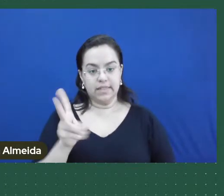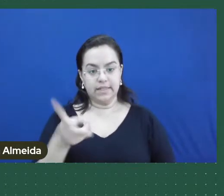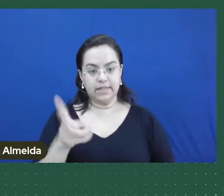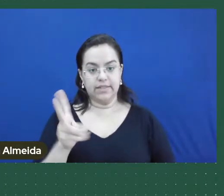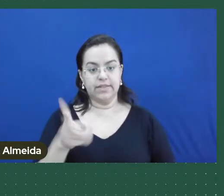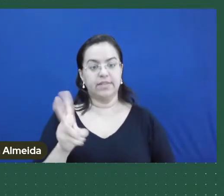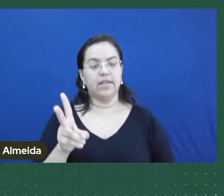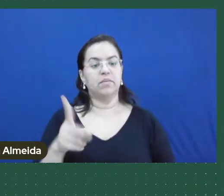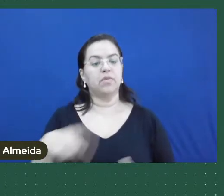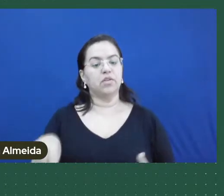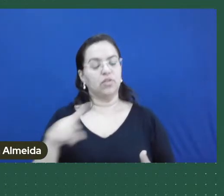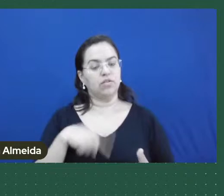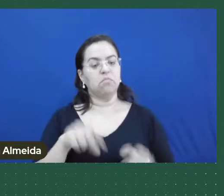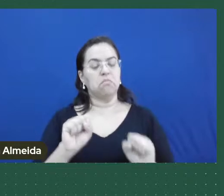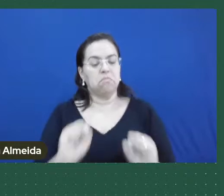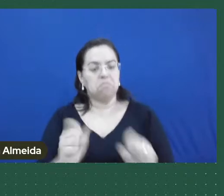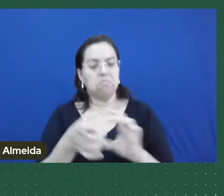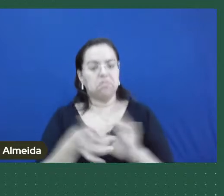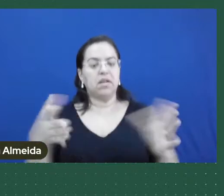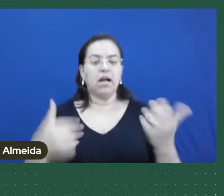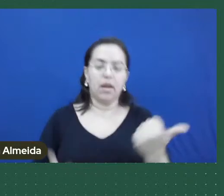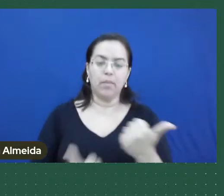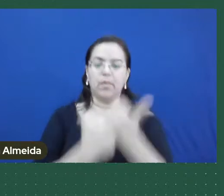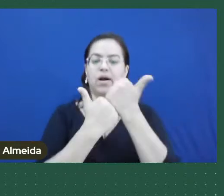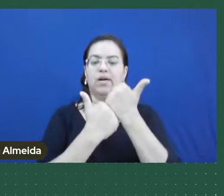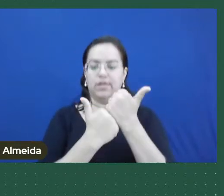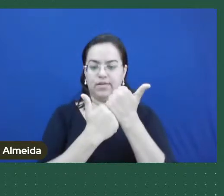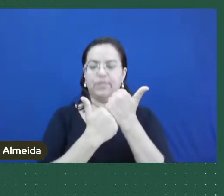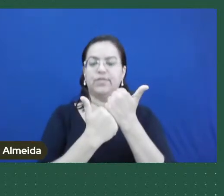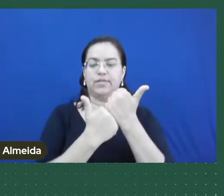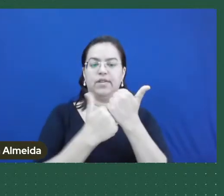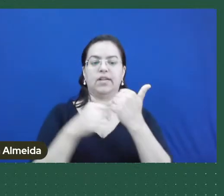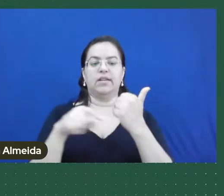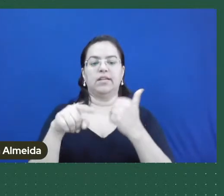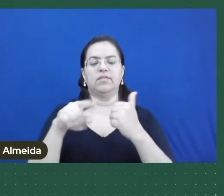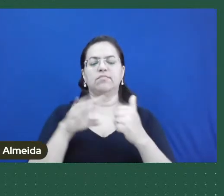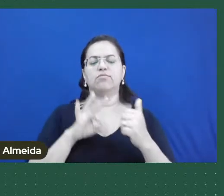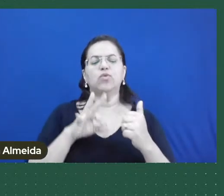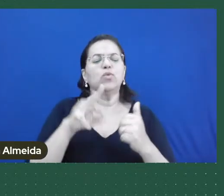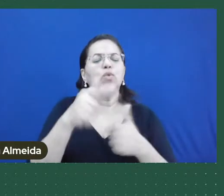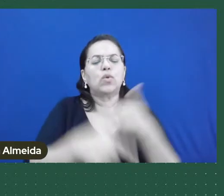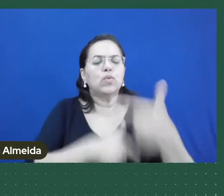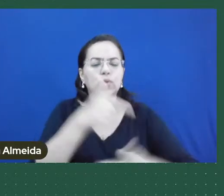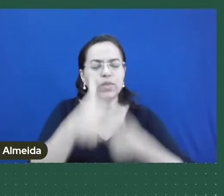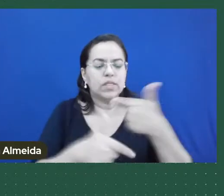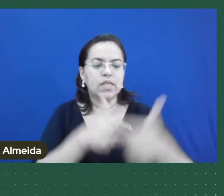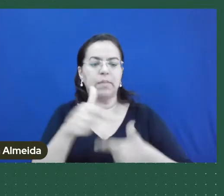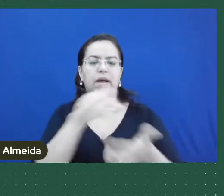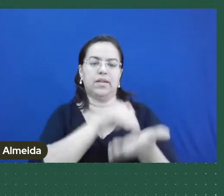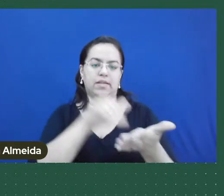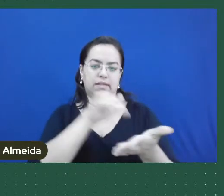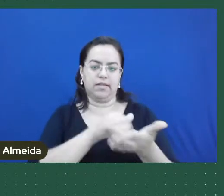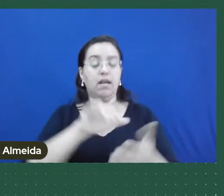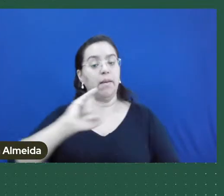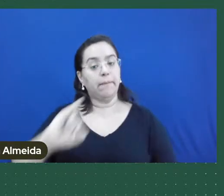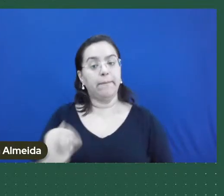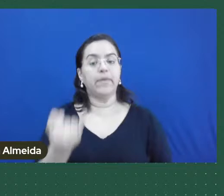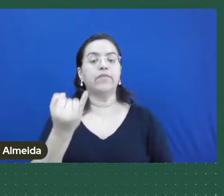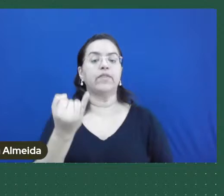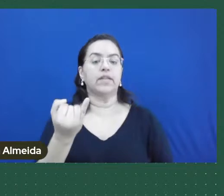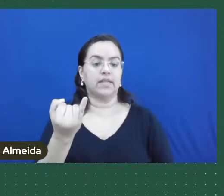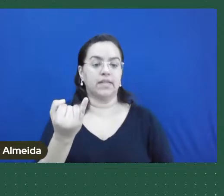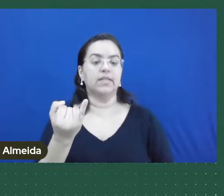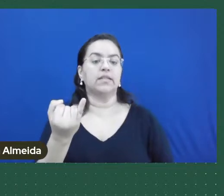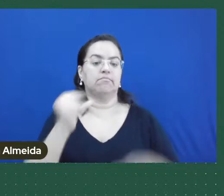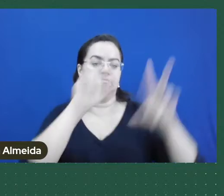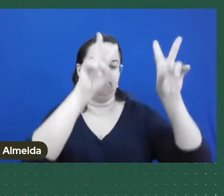dispostos a apoiar as ações da CEPAD em todas as frentes. Aproveitem as